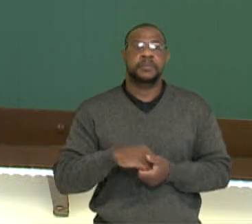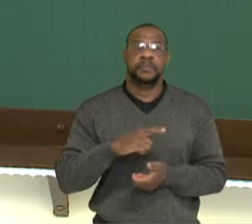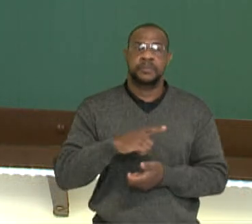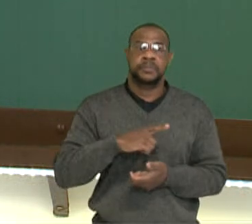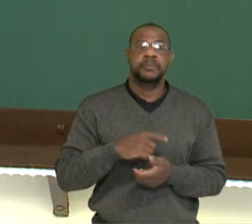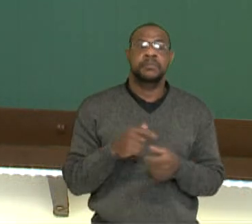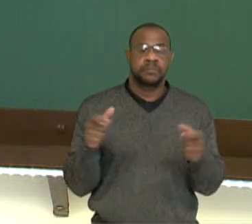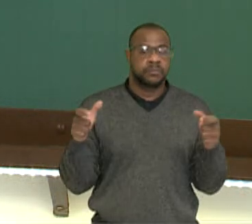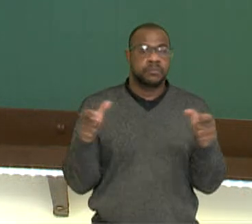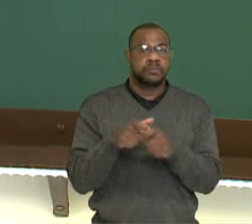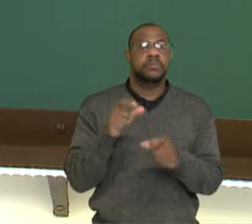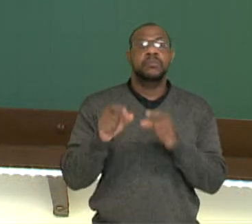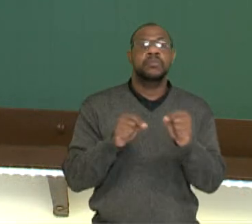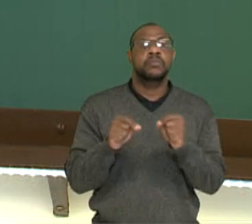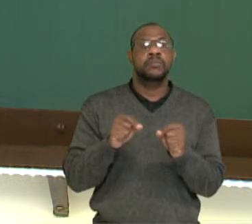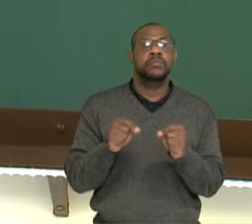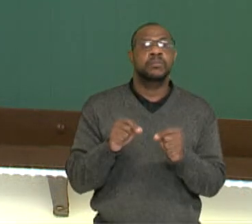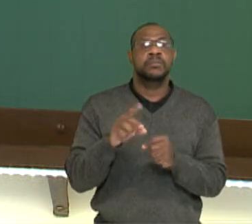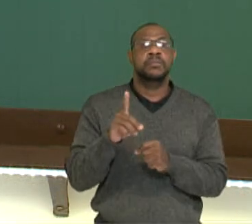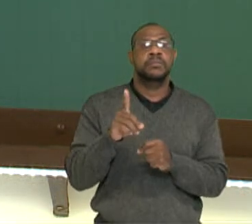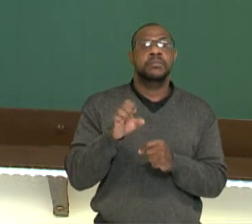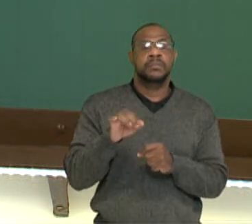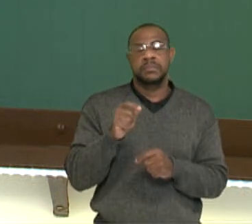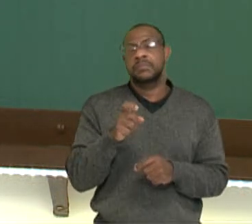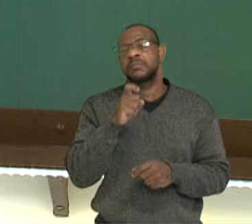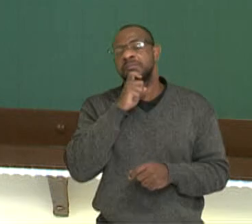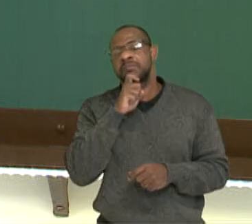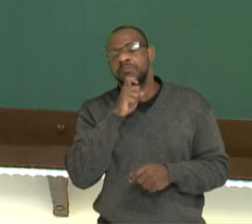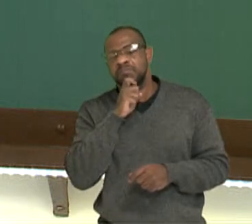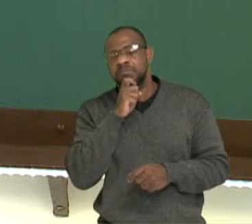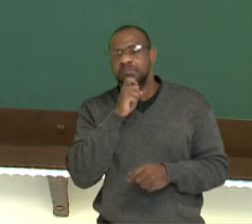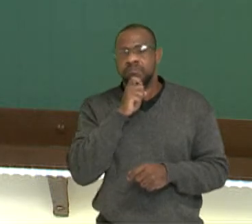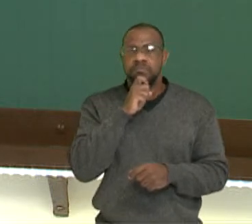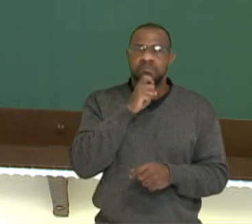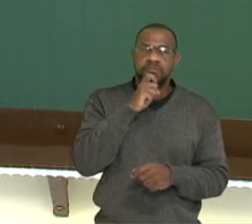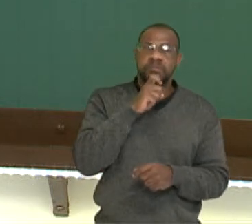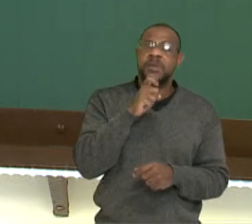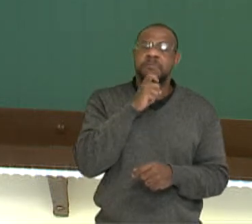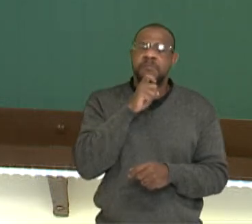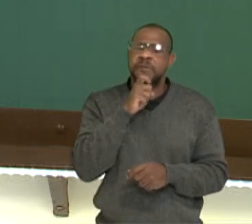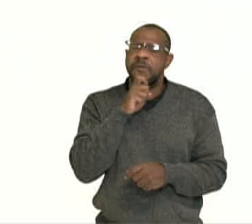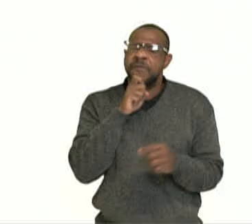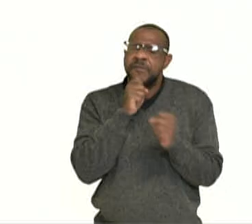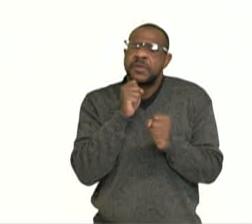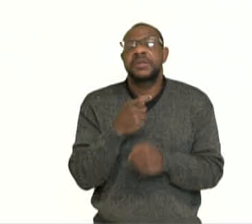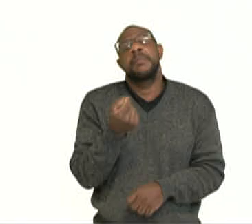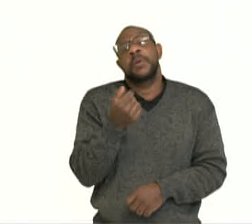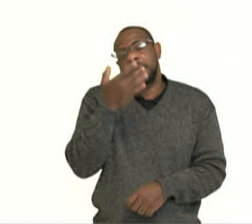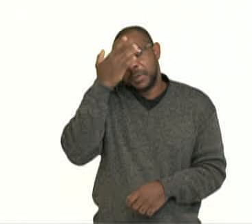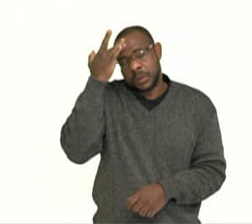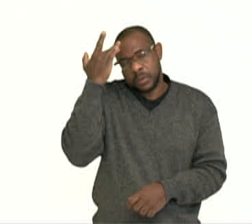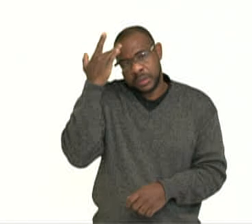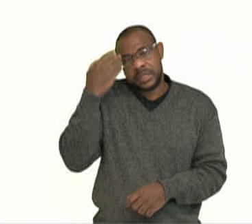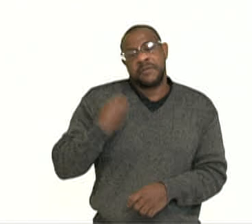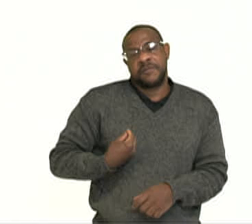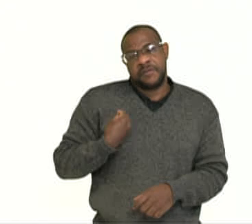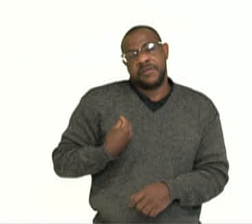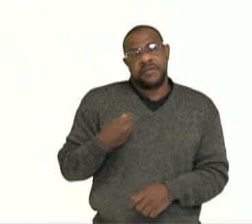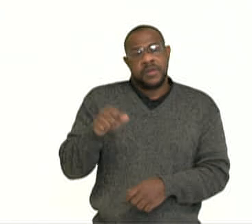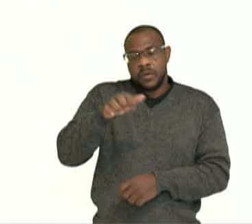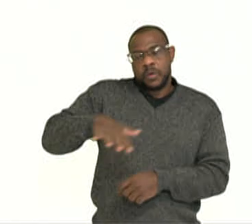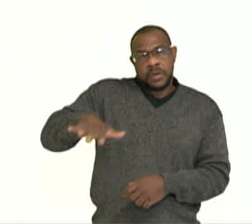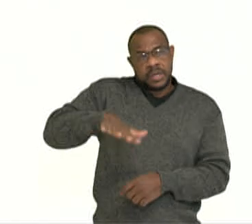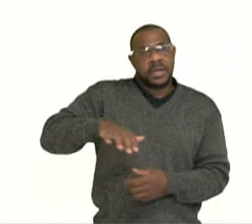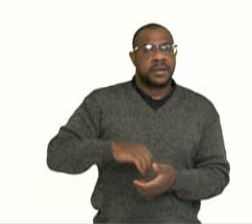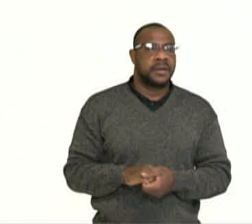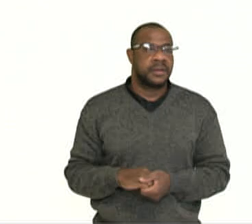menor densidade demográfica. Então, como é frio, tem menos pessoas vivendo lá. Ó. E são áreas que apresentam